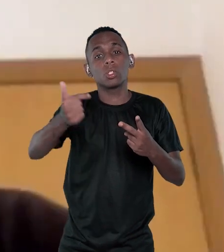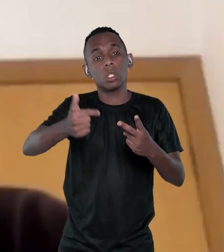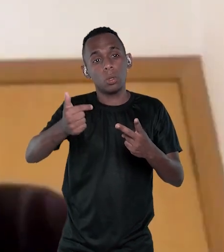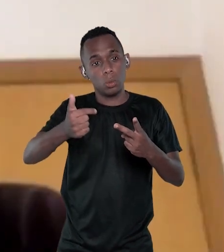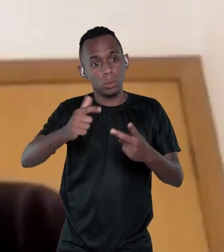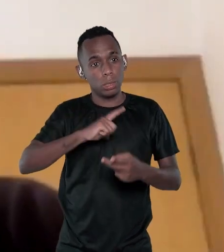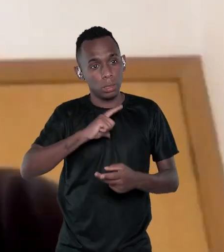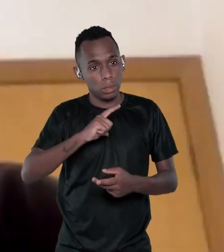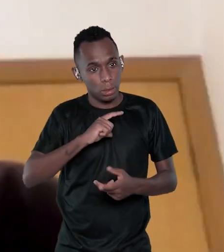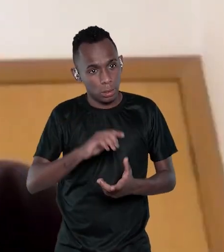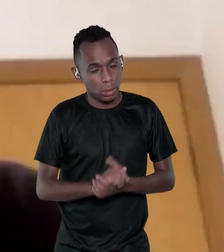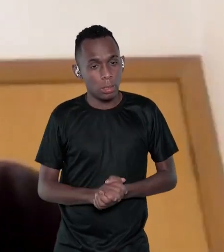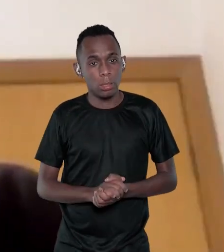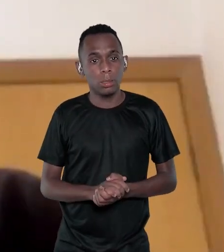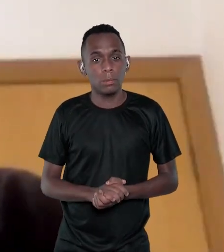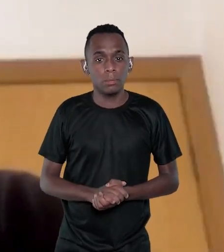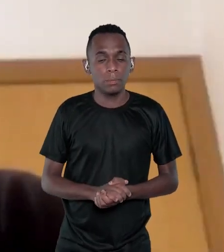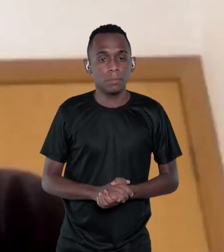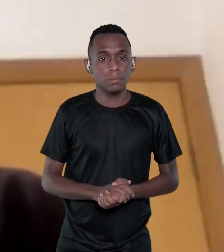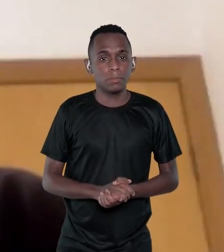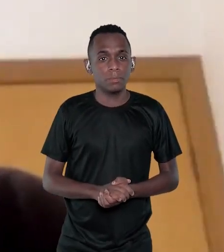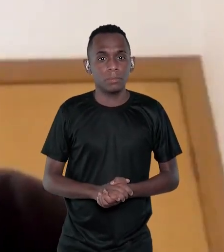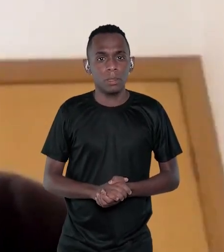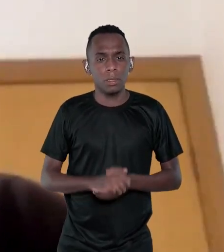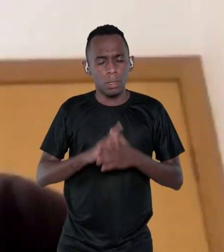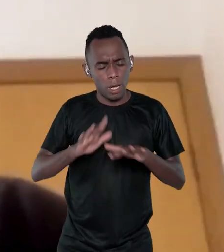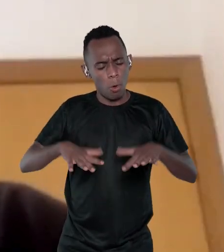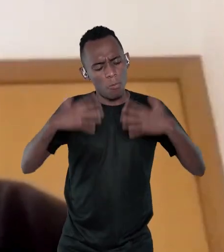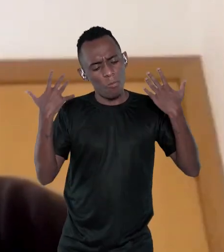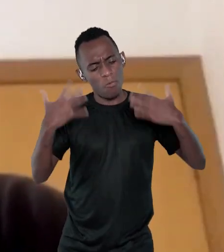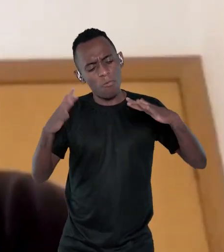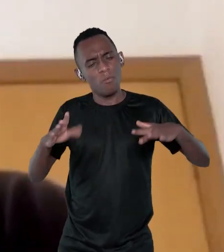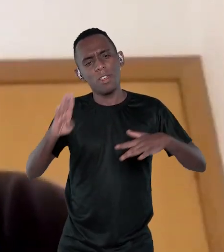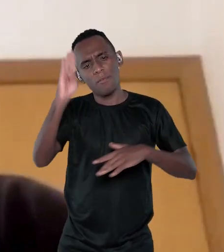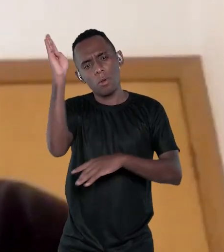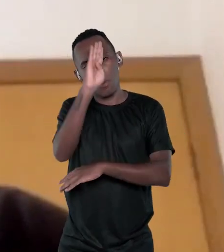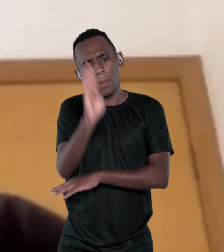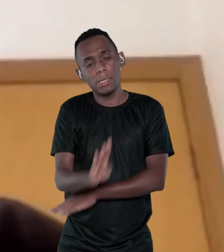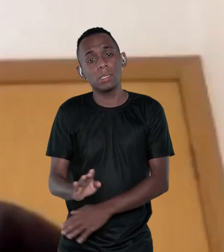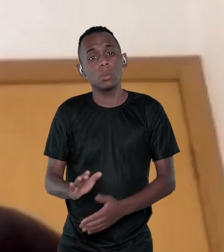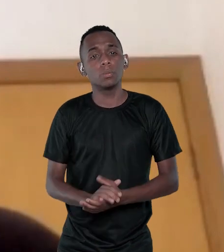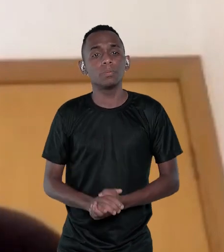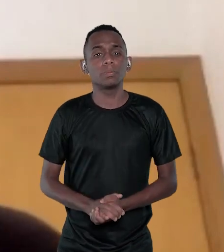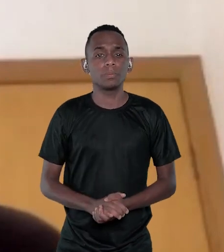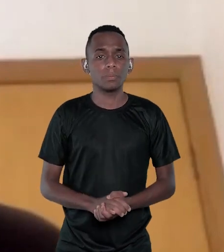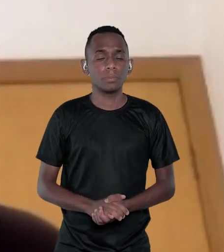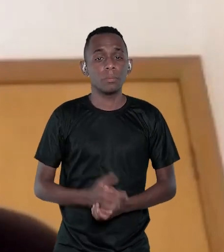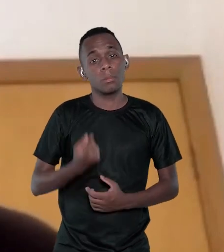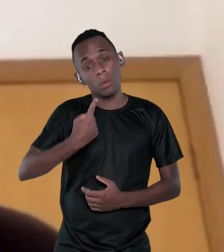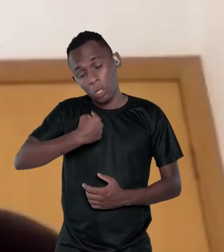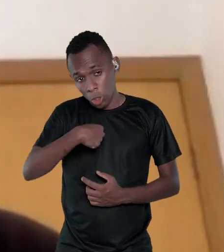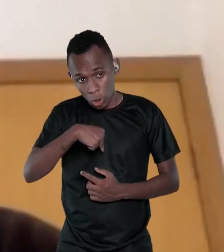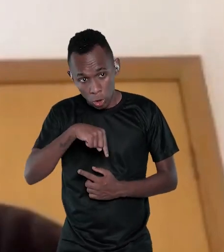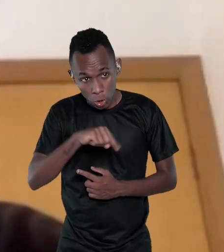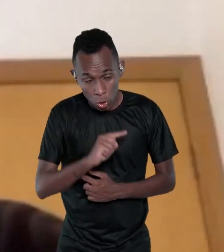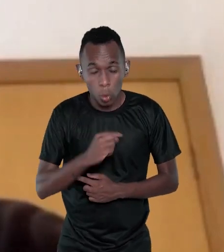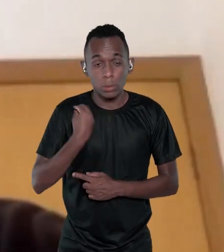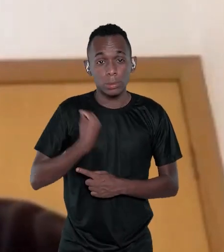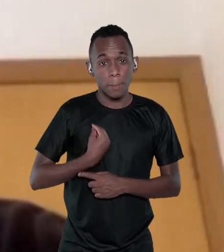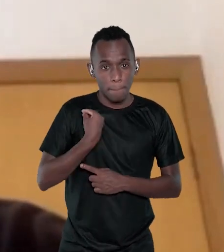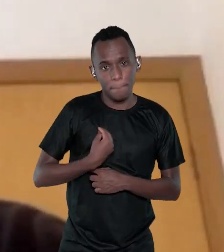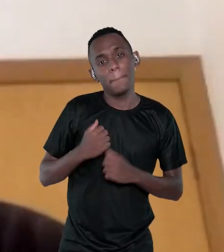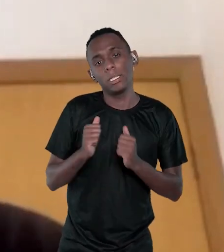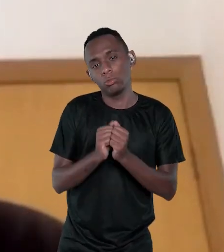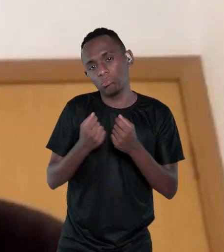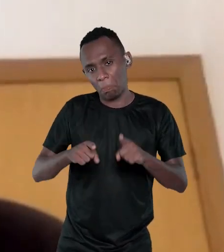a segunda música que eu fiz com o Cirlã, que era o Vivas a Pátria. Vivas a Pátria. A